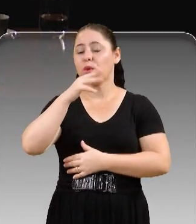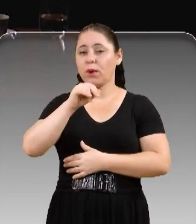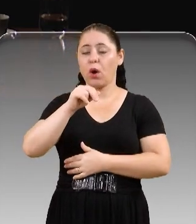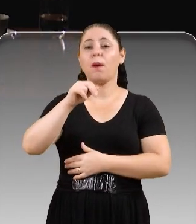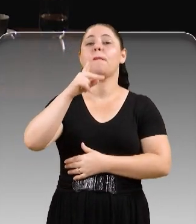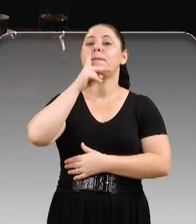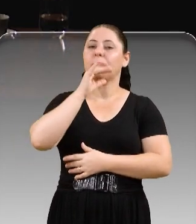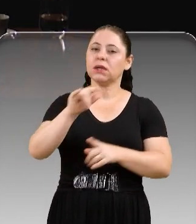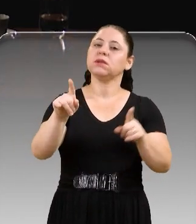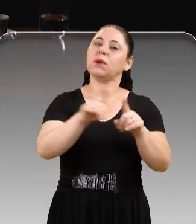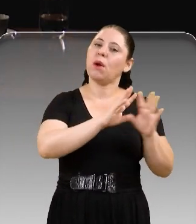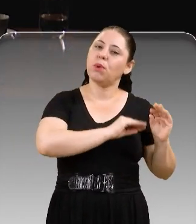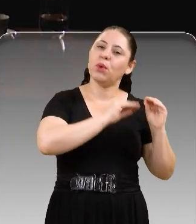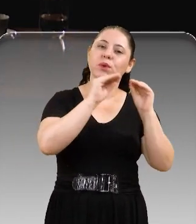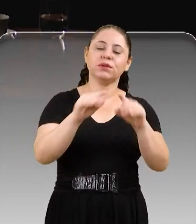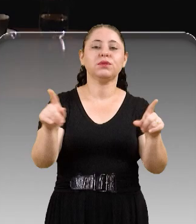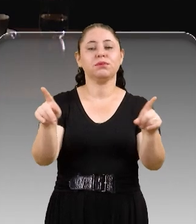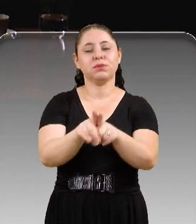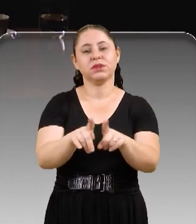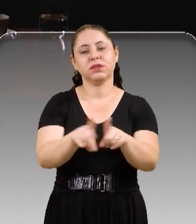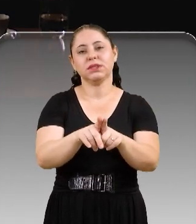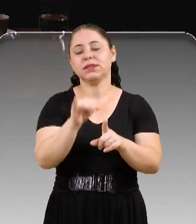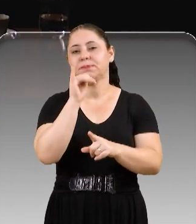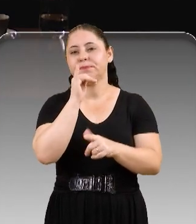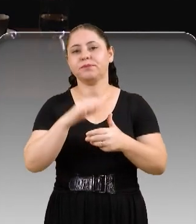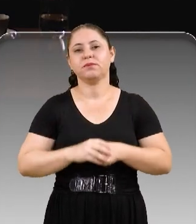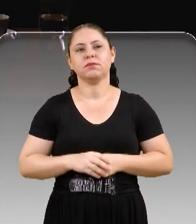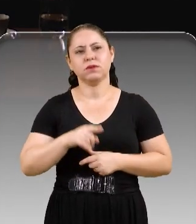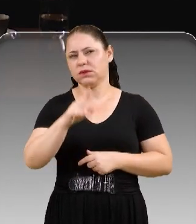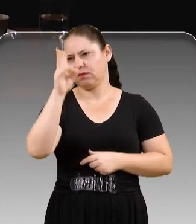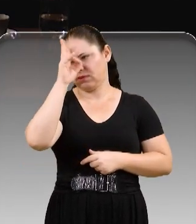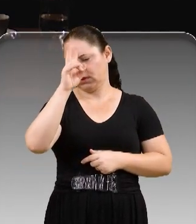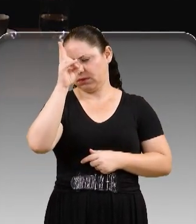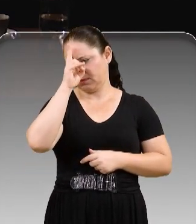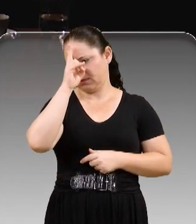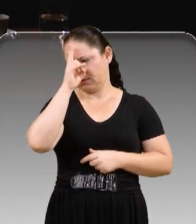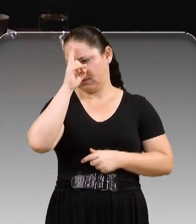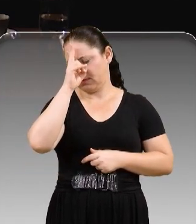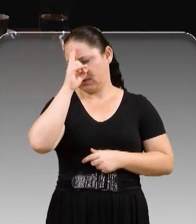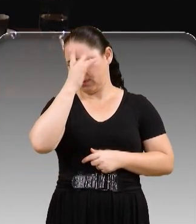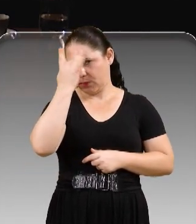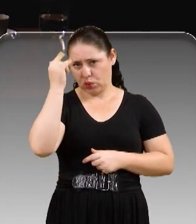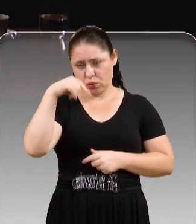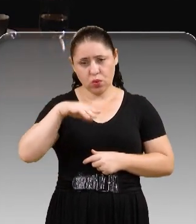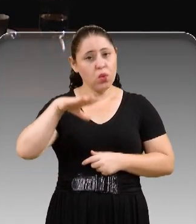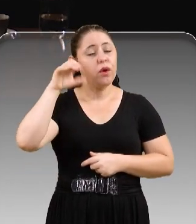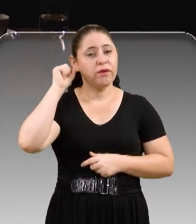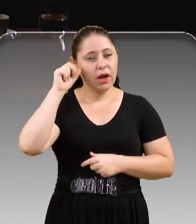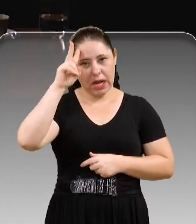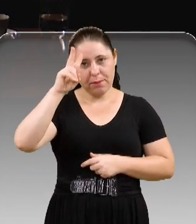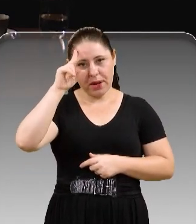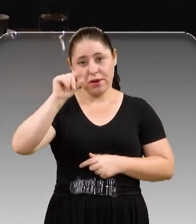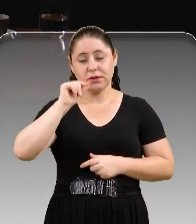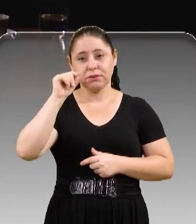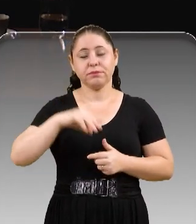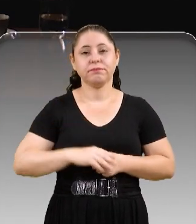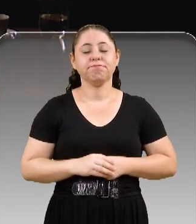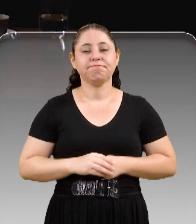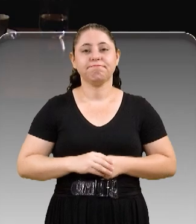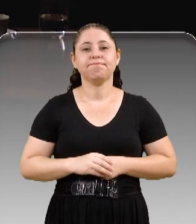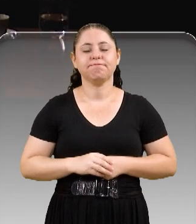irmãos e meus pais também mudaram, né? Mesmo porque você acho que não vai se lembrar, mas muitas pessoas que estão ouvindo vão se lembrar,